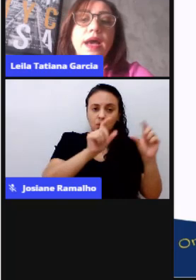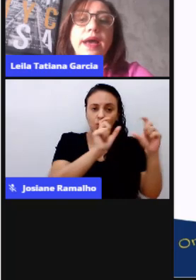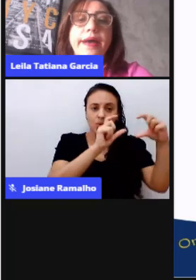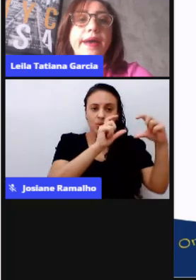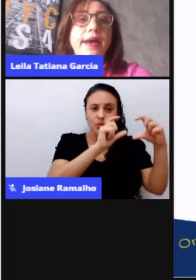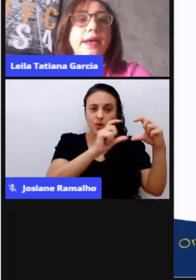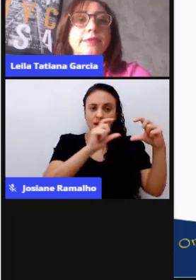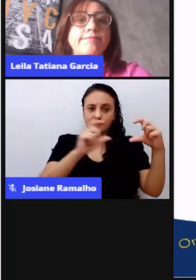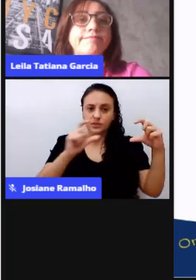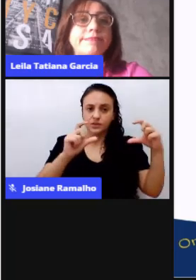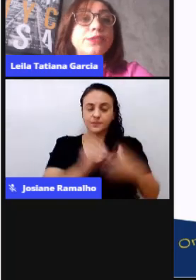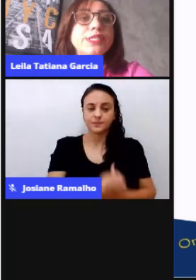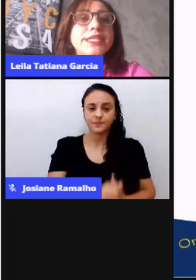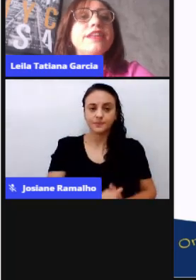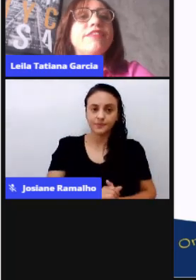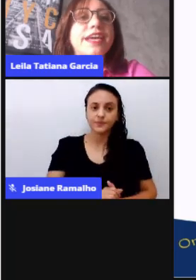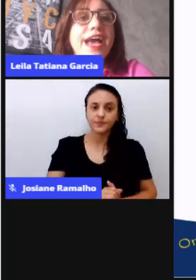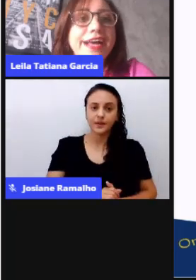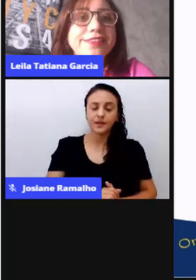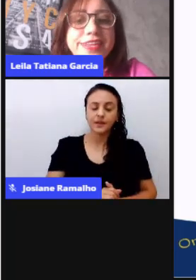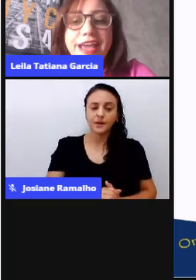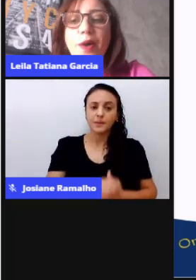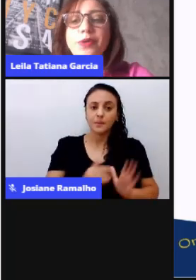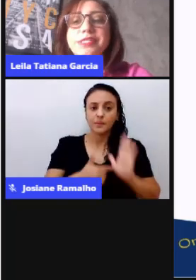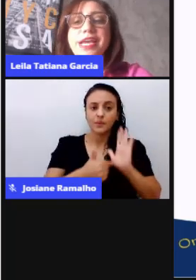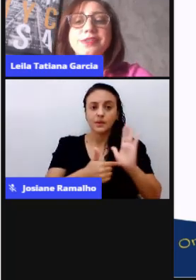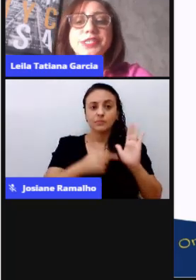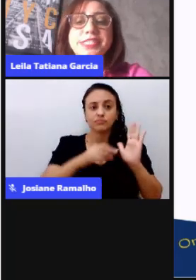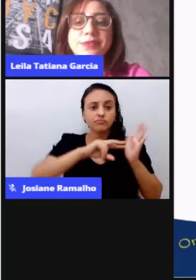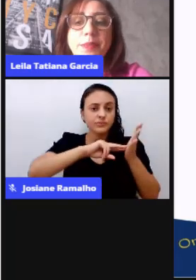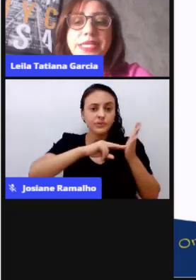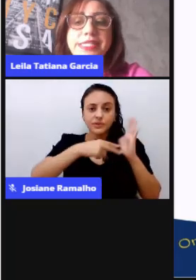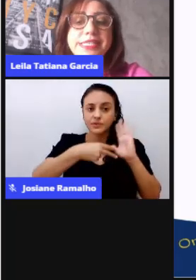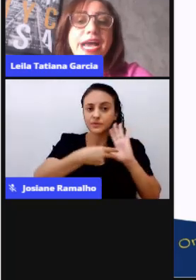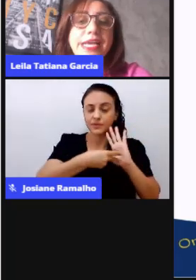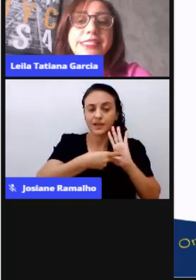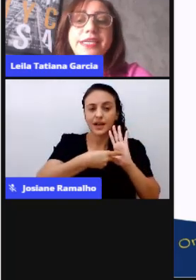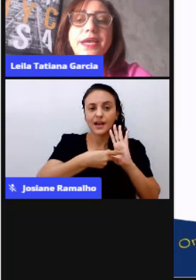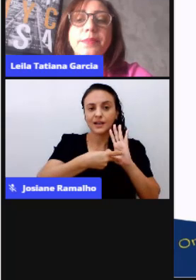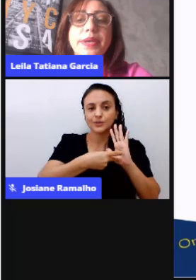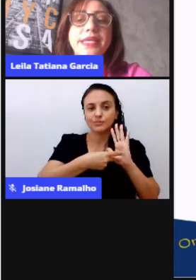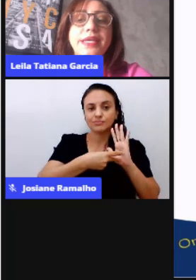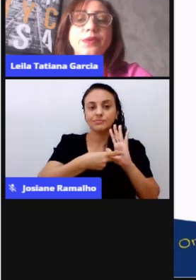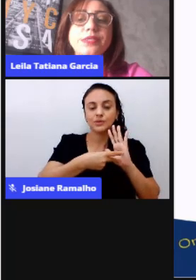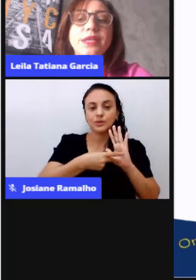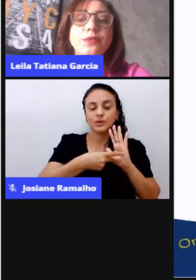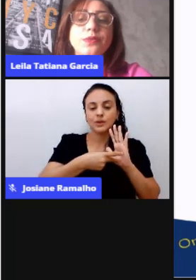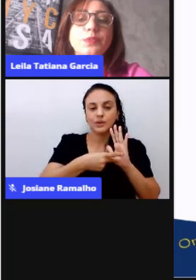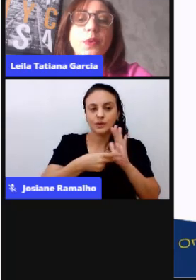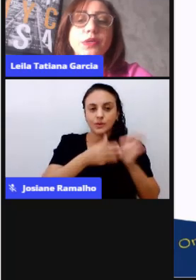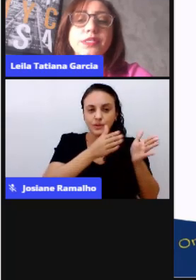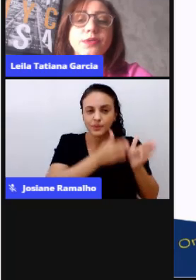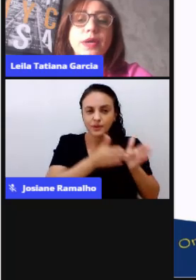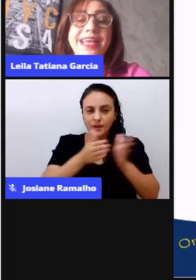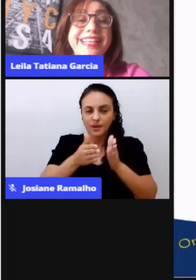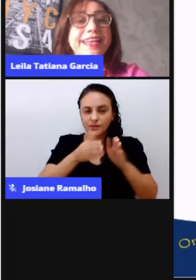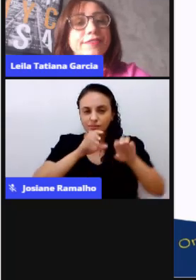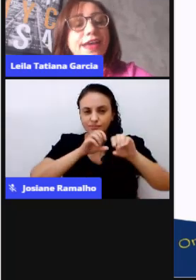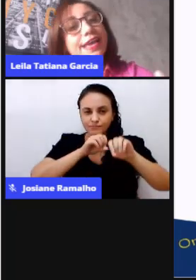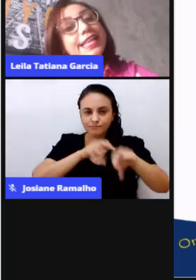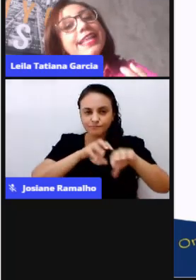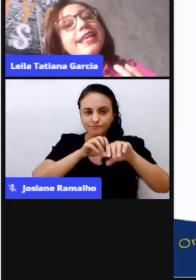aí, dando significado, né, ao processo de ensino-aprendizagem para que os alunos